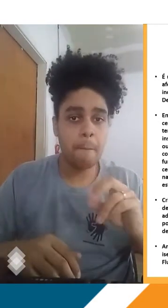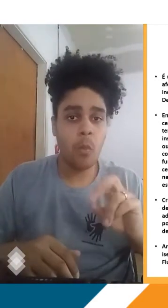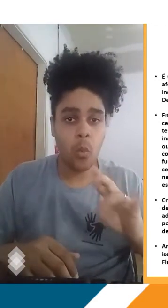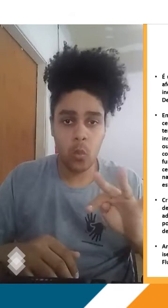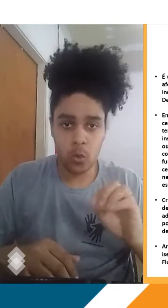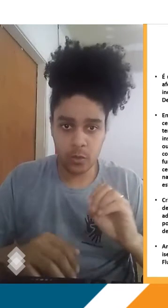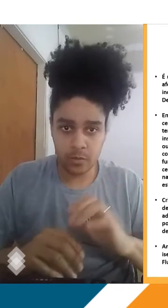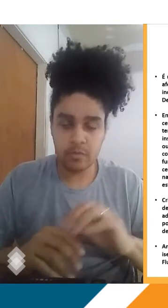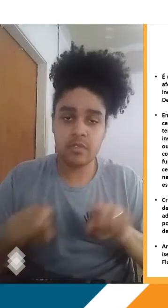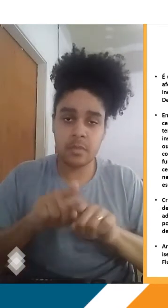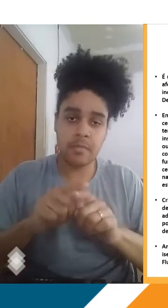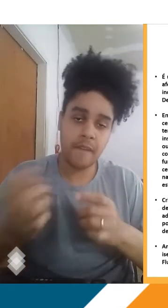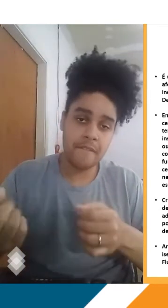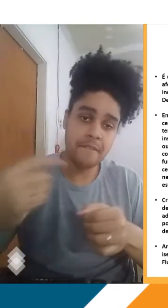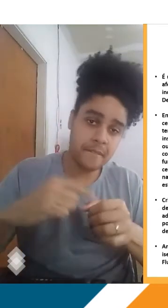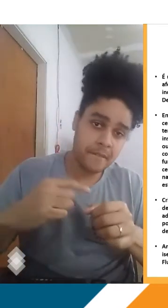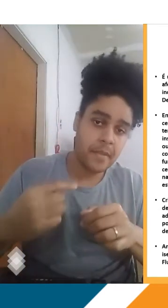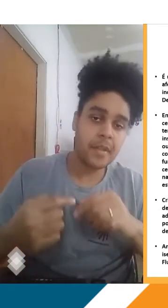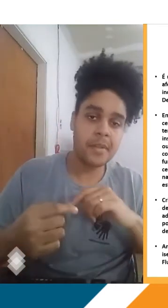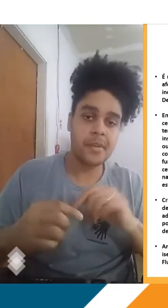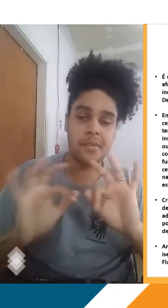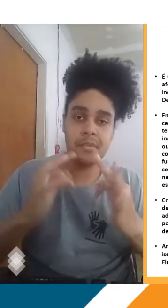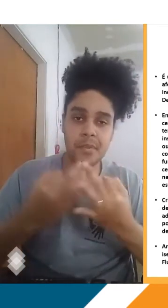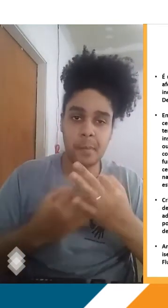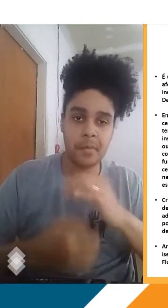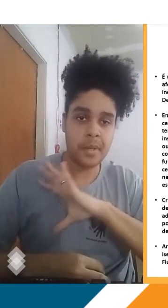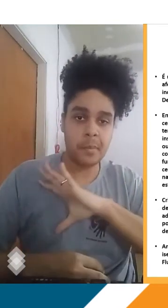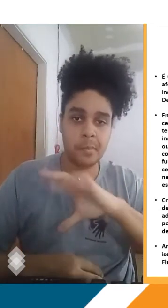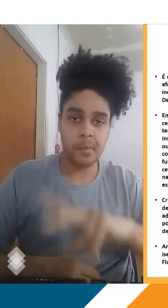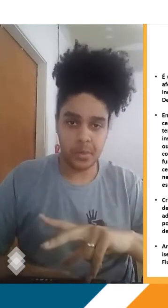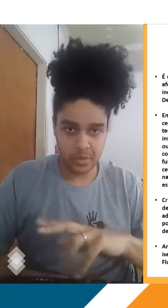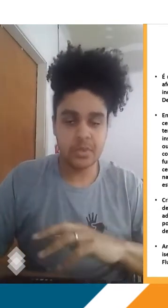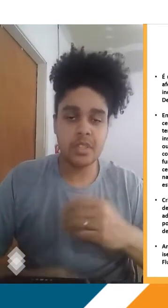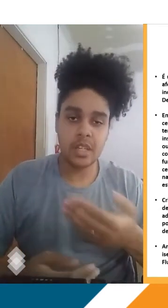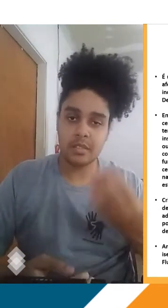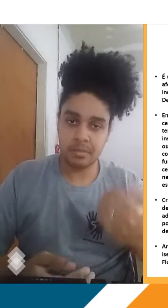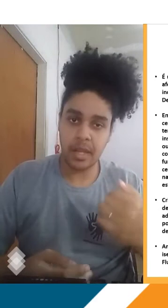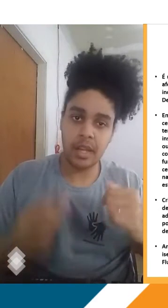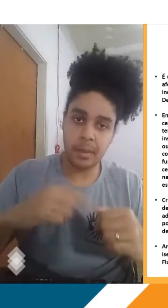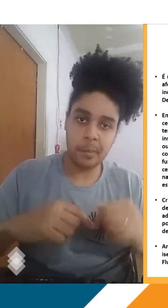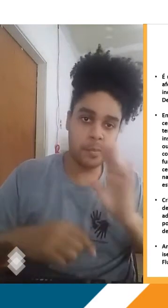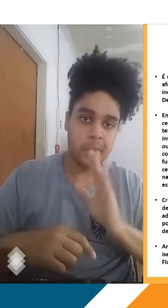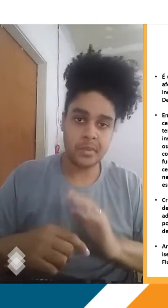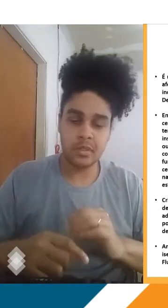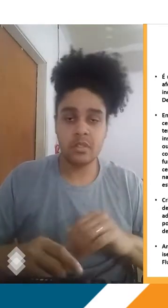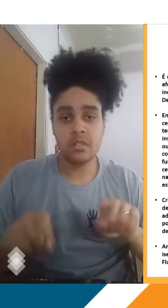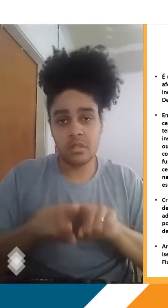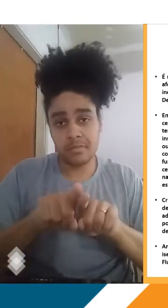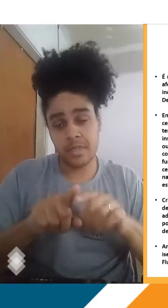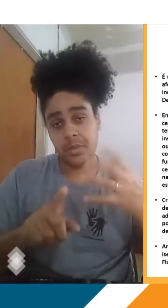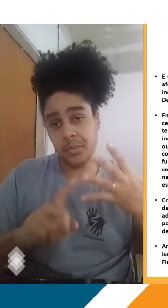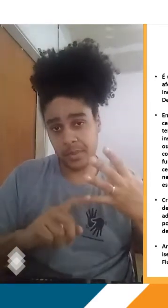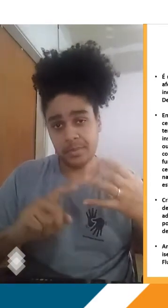função administrativa, enfatizada pela vinda da família real portuguesa, permanecendo como capital federal até 1960. Quarto, função